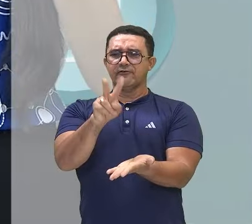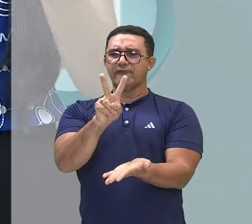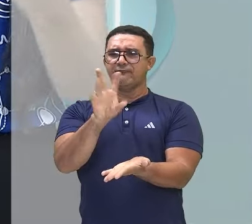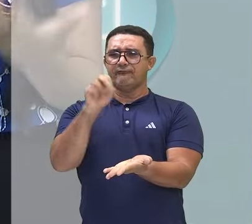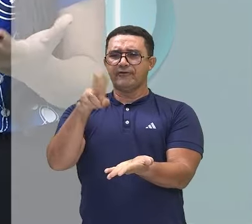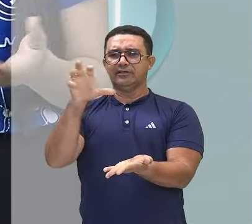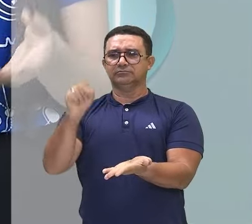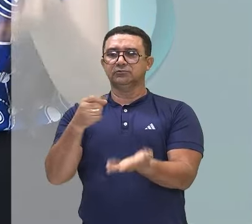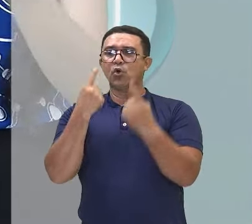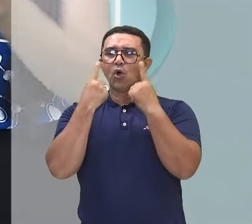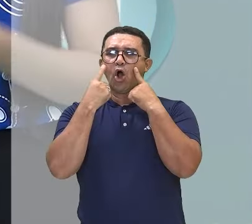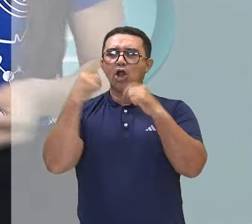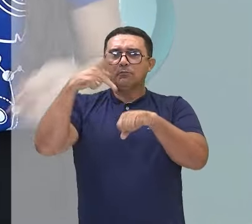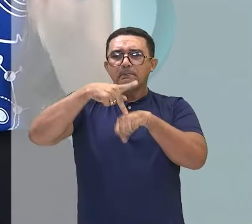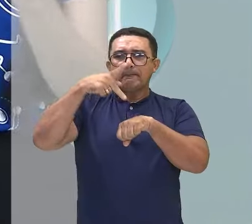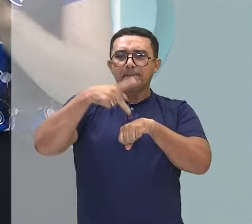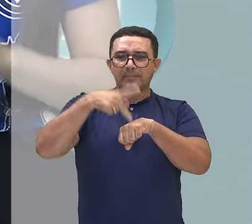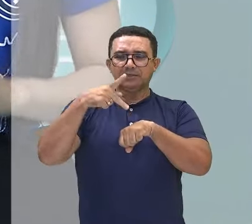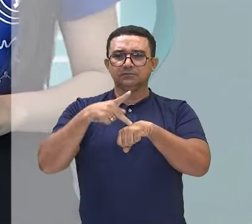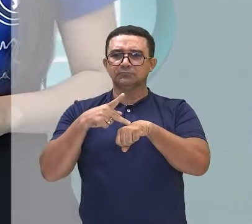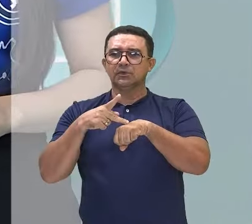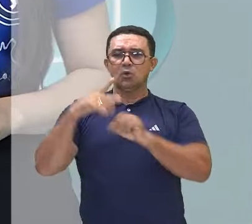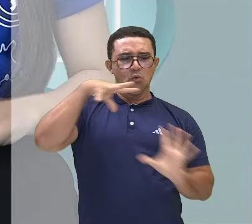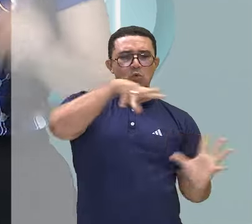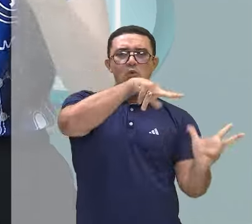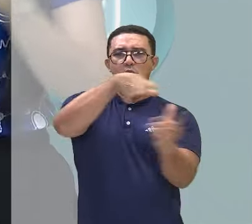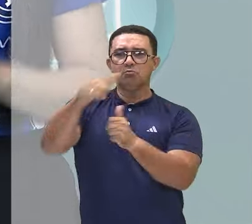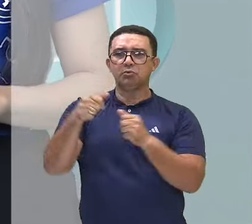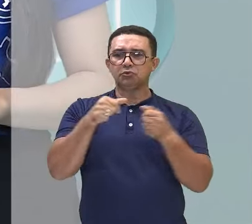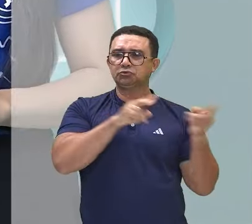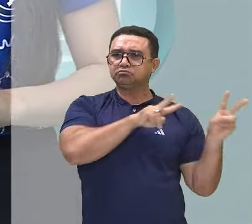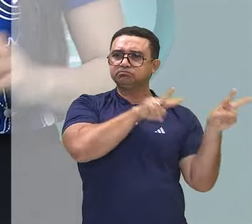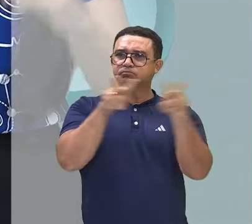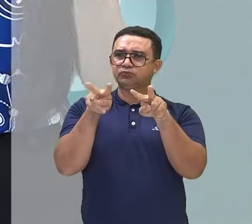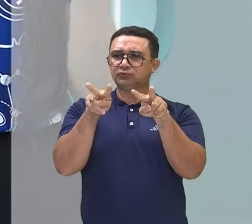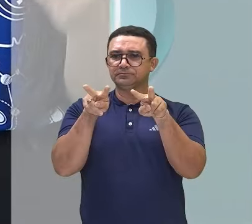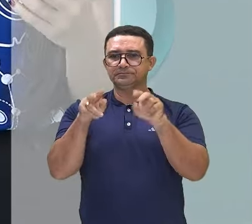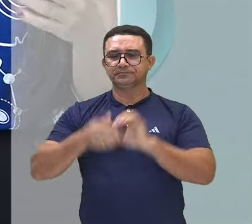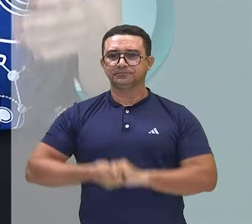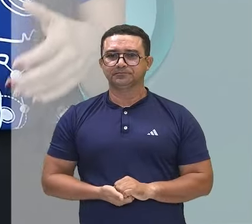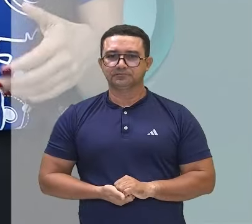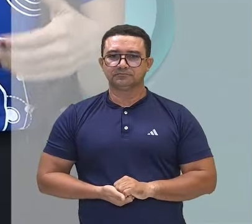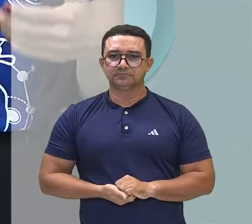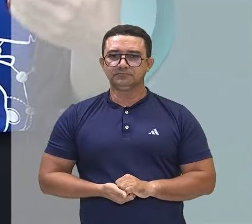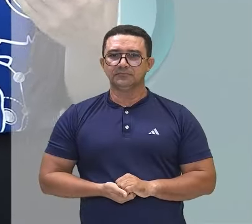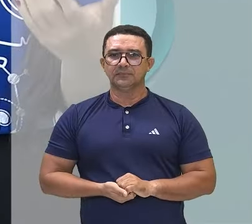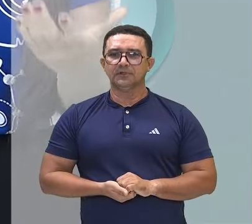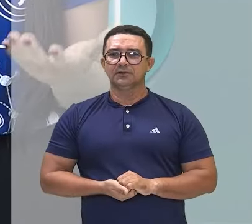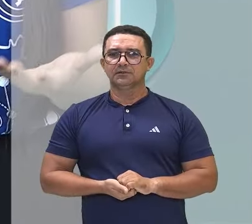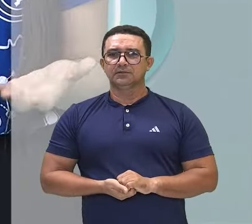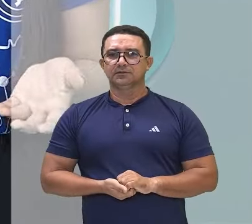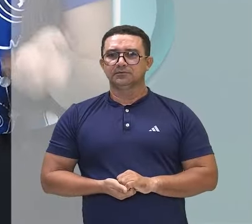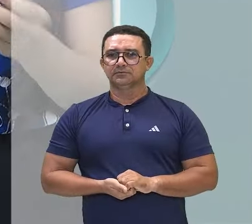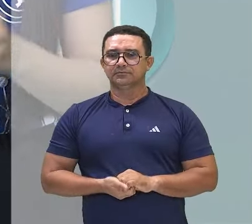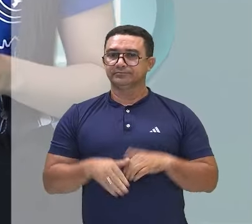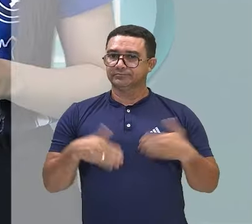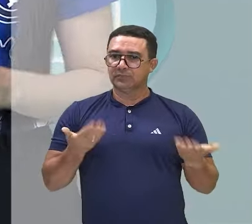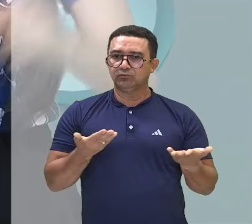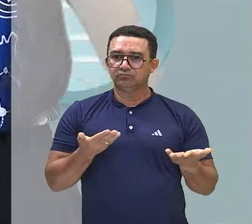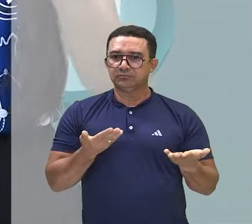seus olhos de pedra, o mundo inteiro encara. Continuando, um sopro, que ele vida